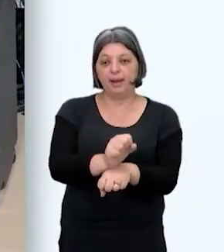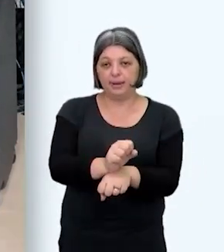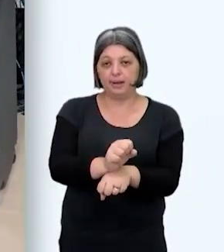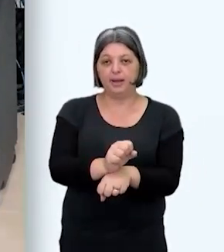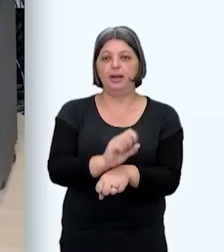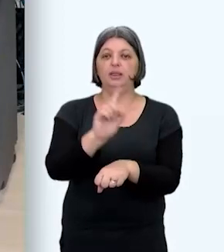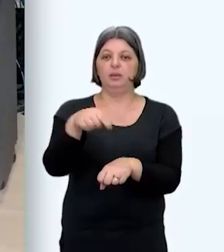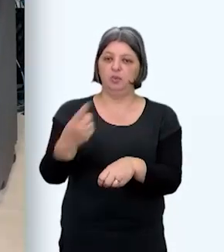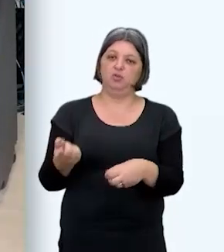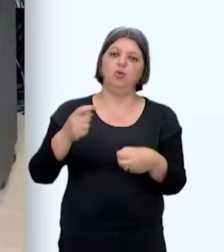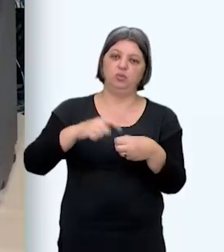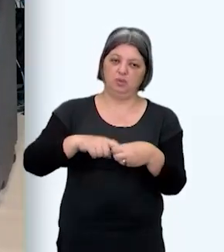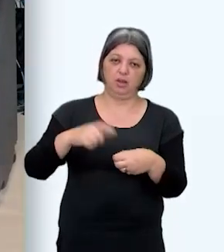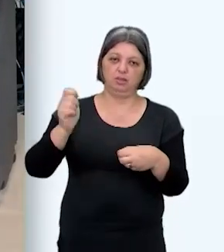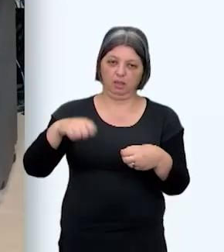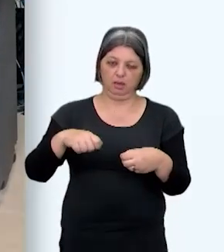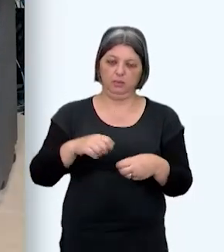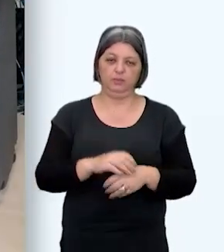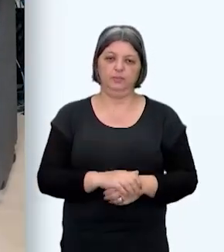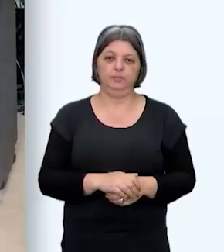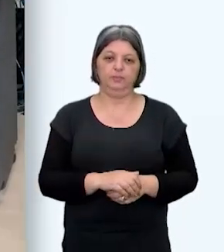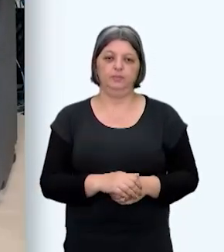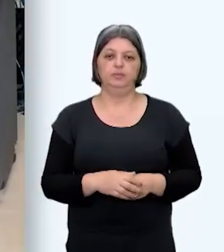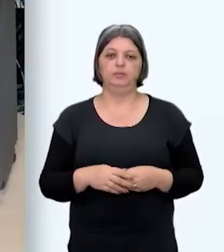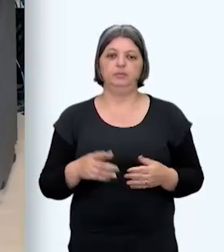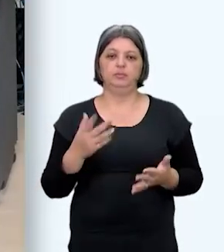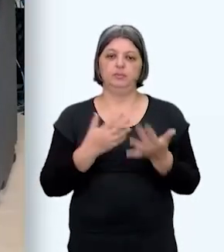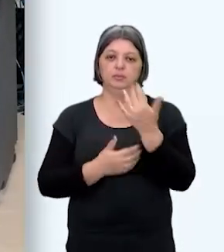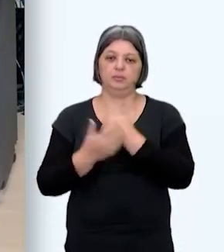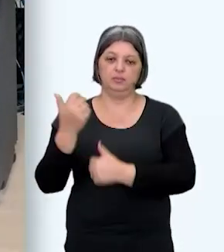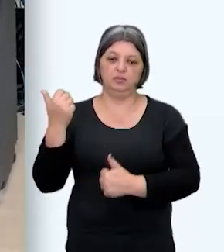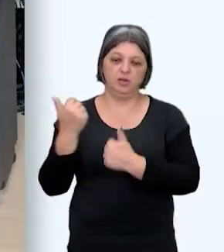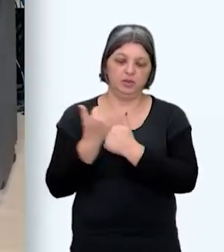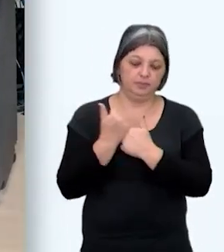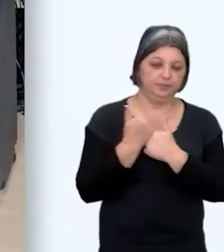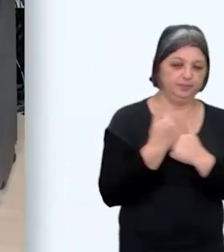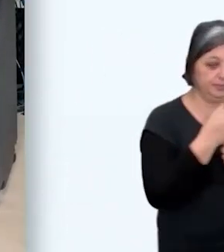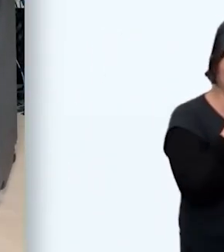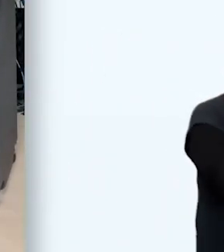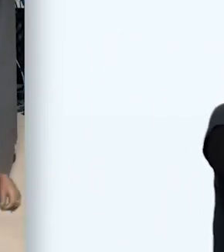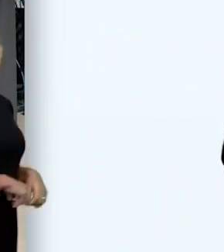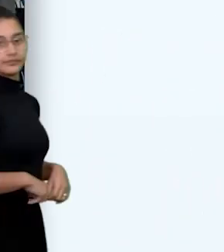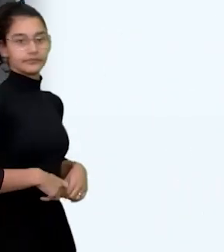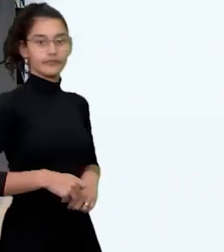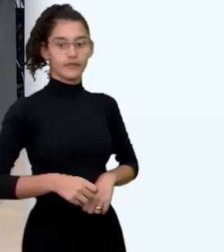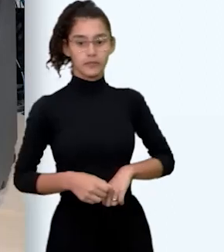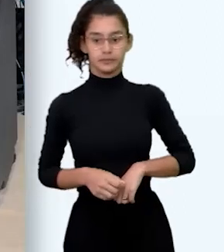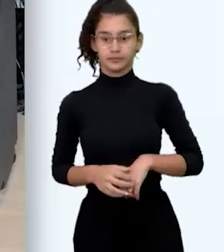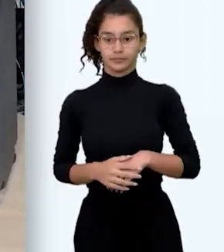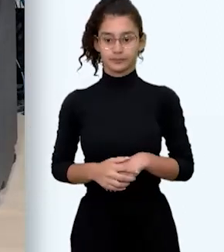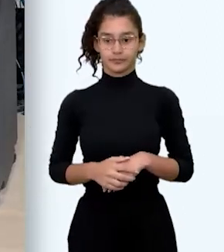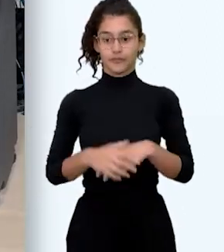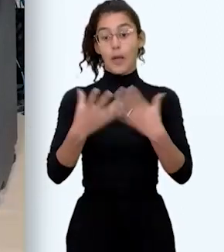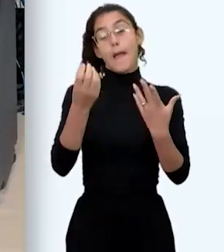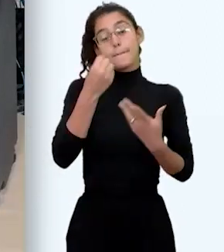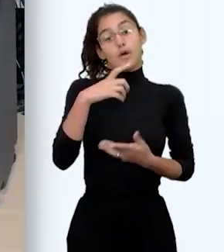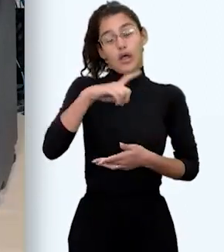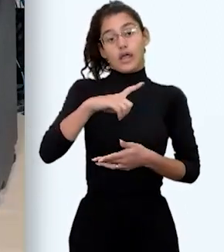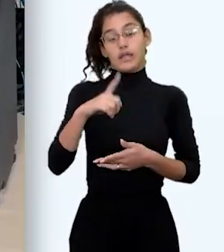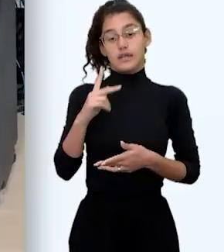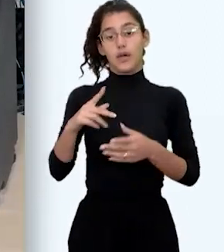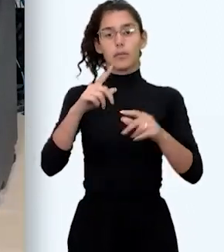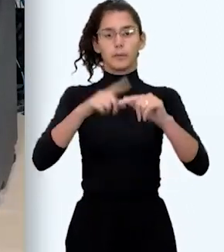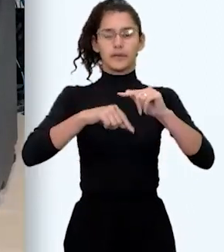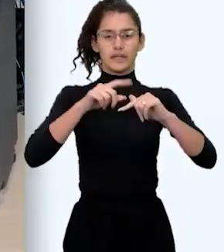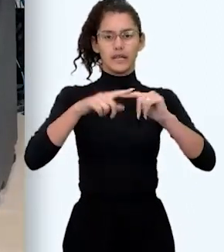depois voltar. Sim, né? Hoje em dia você tem o recurso da edição, né? Então assim, mesmo que você... É bom você ter sempre bastante